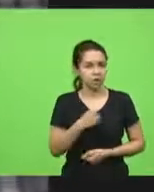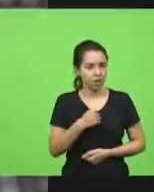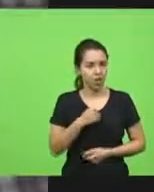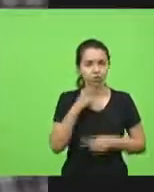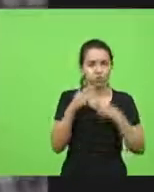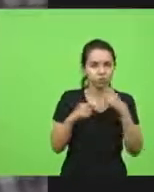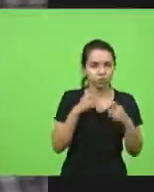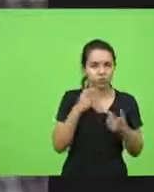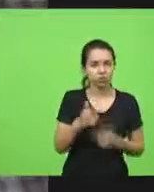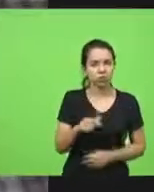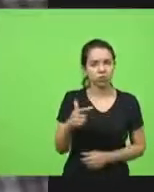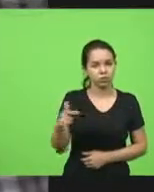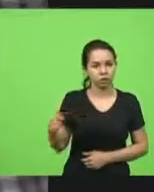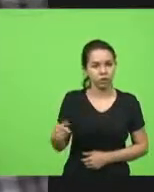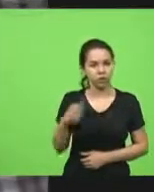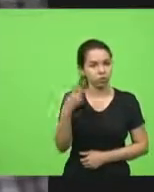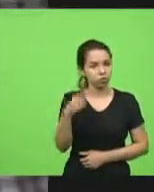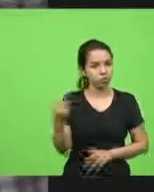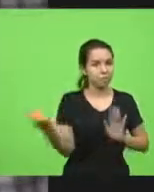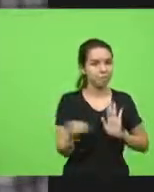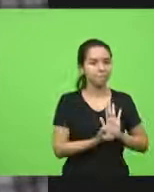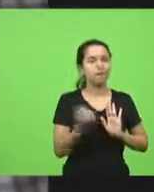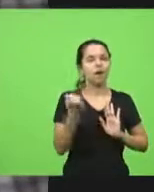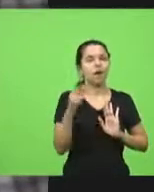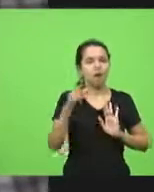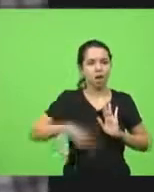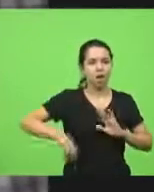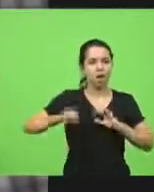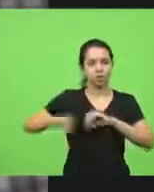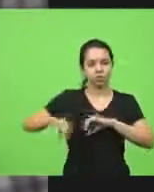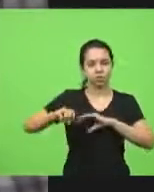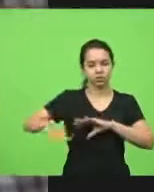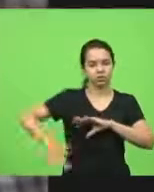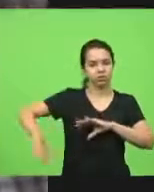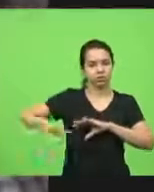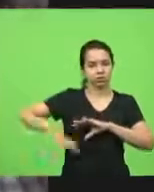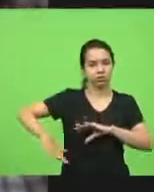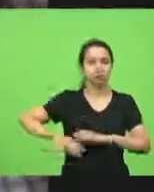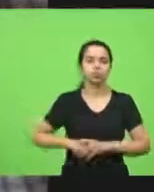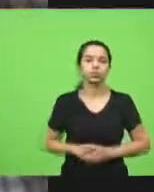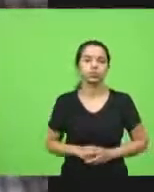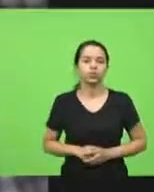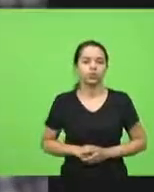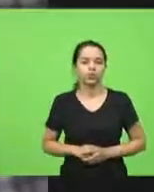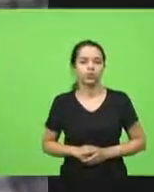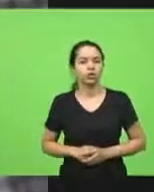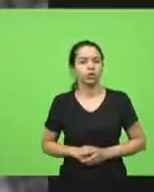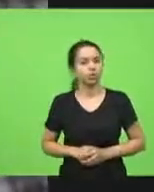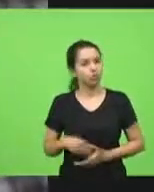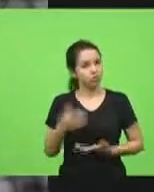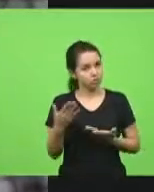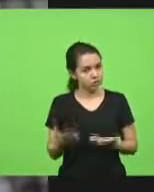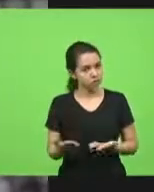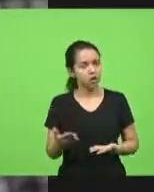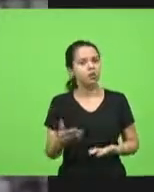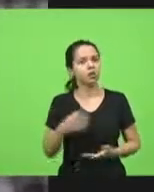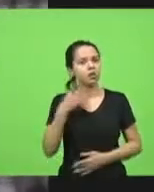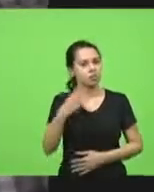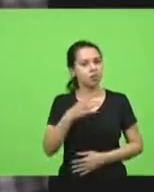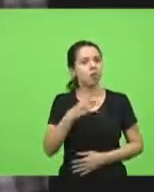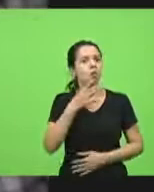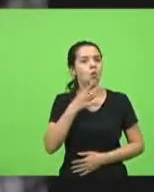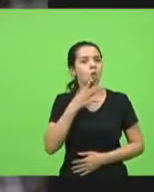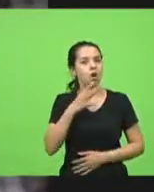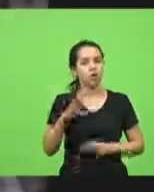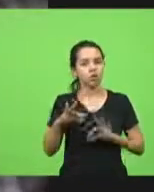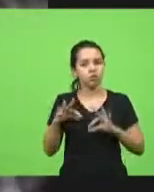tua marca está no ensino, está na educação. Mas é uma deputada que conhece todos os